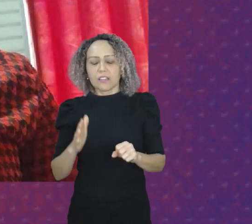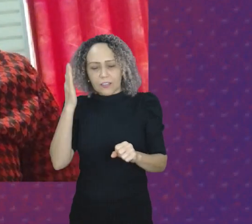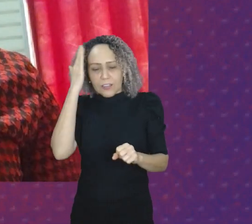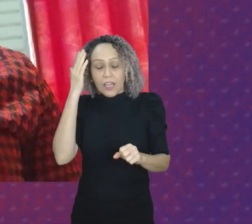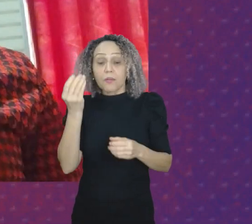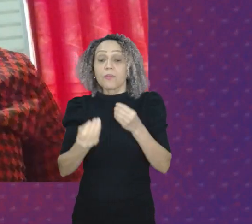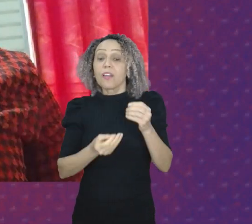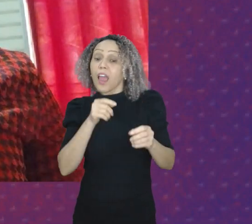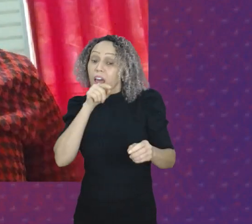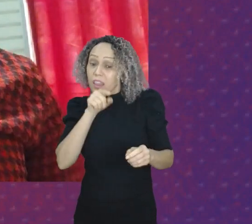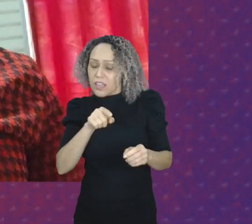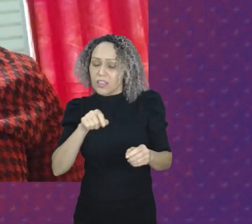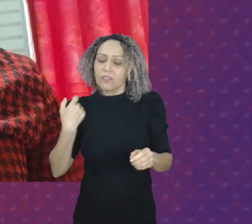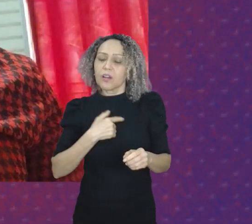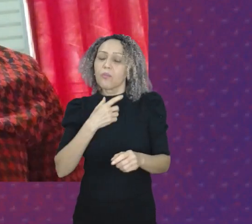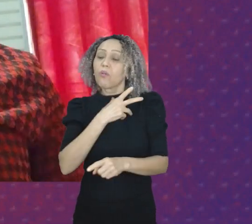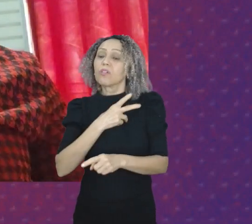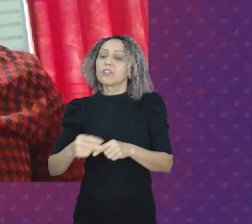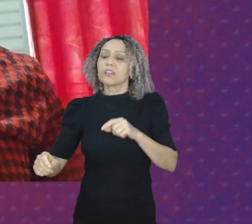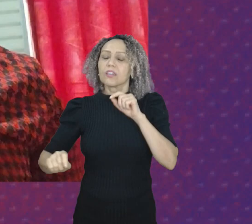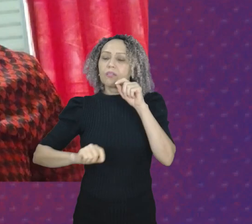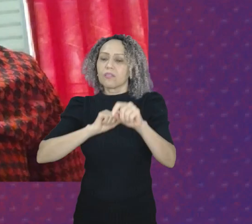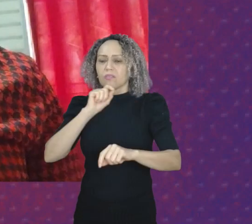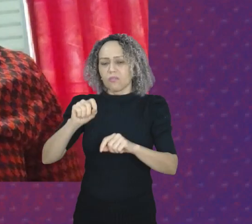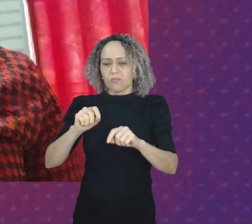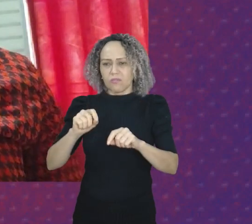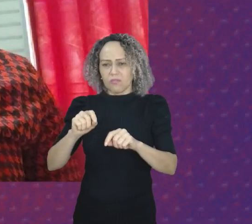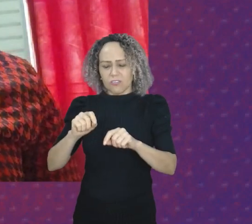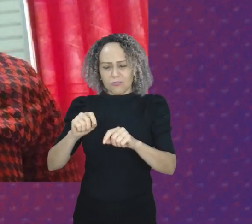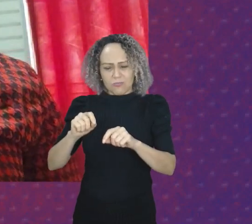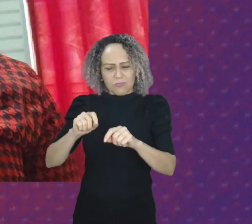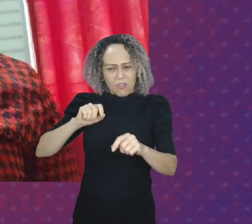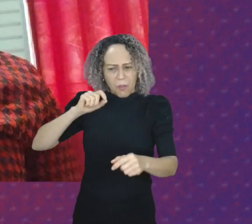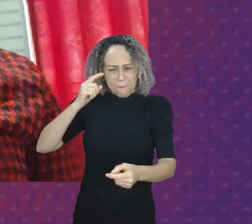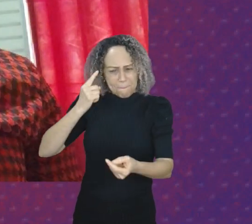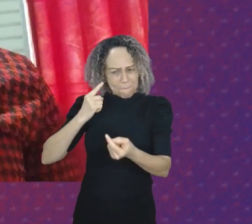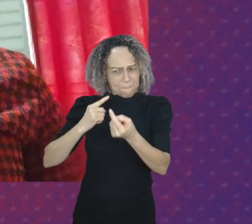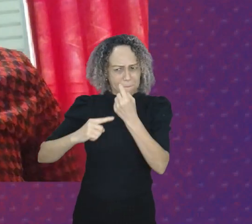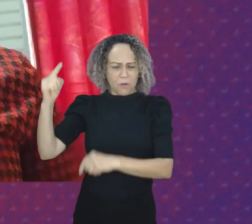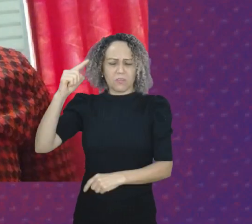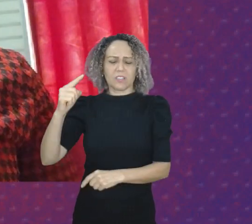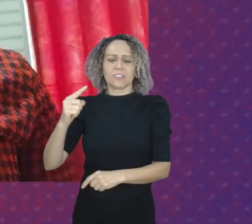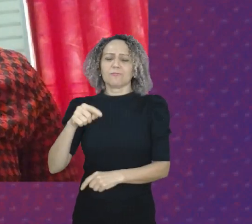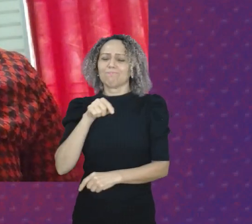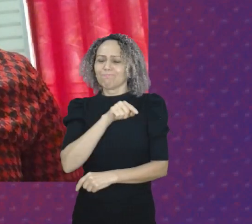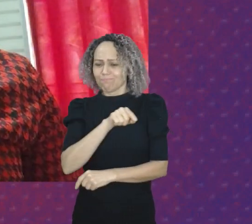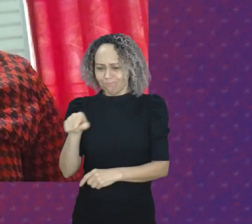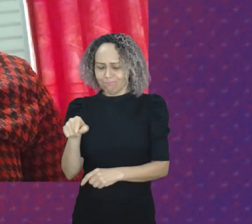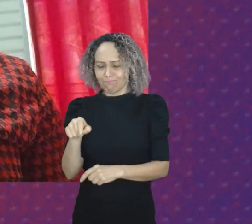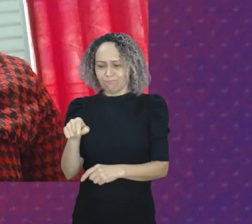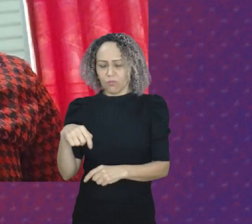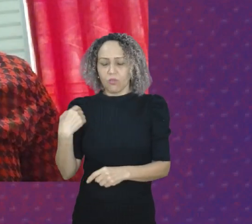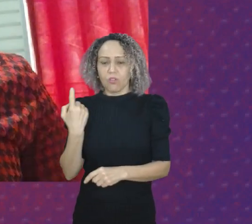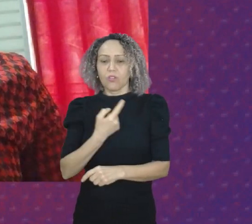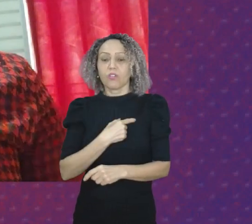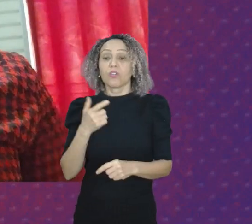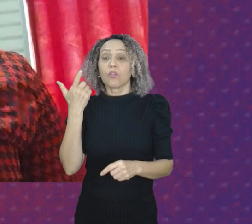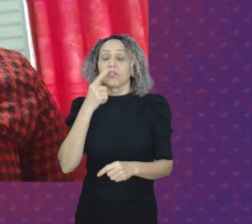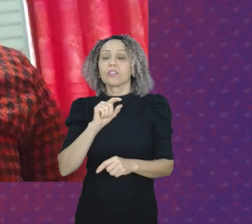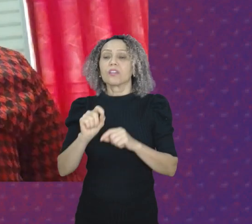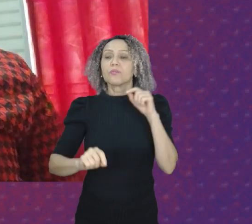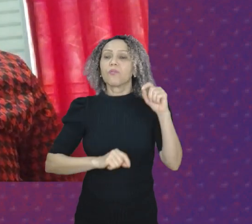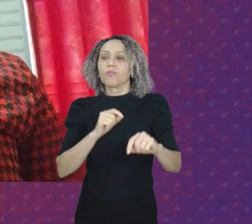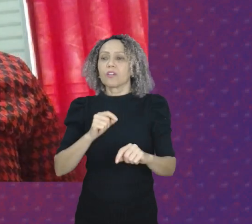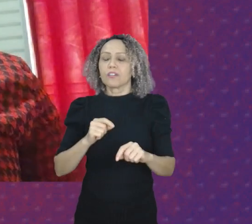vai conseguir estar de alguma forma revolucionando esses espaços. Então hoje nós conseguimos